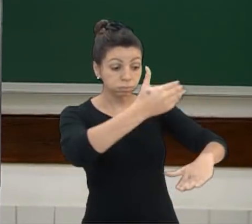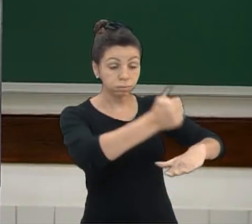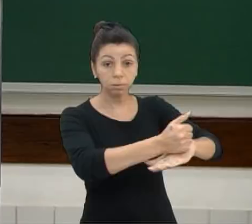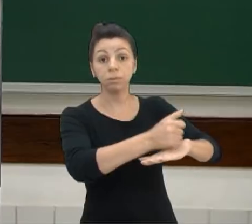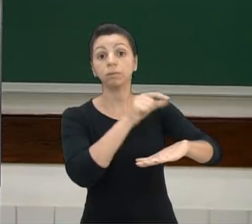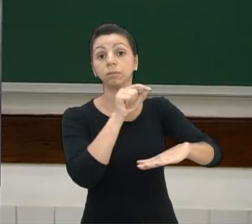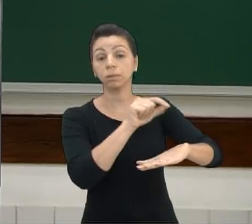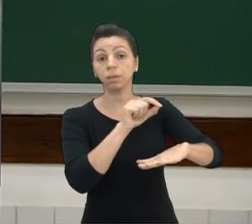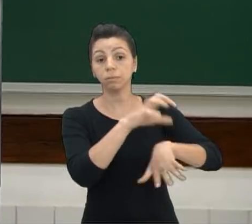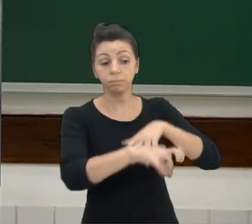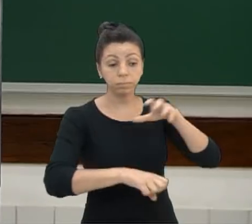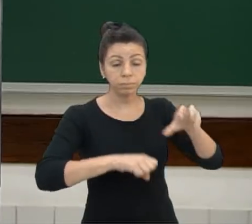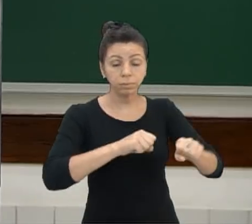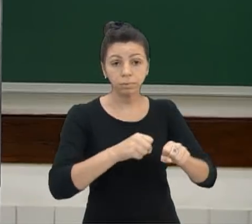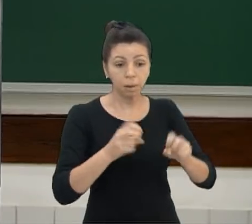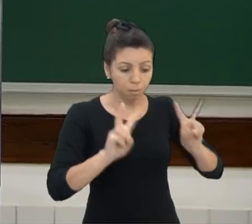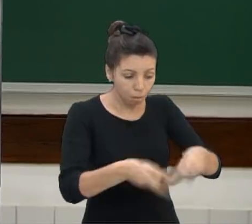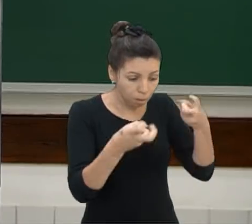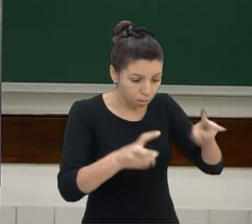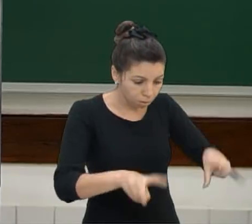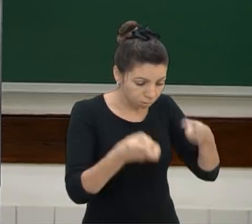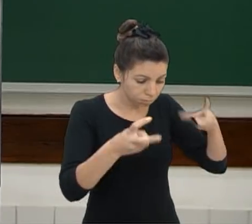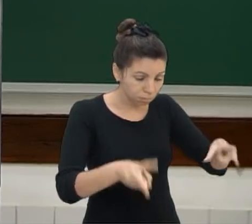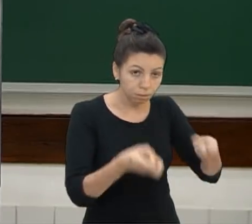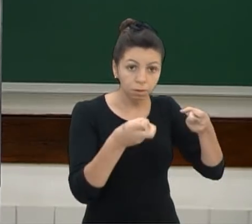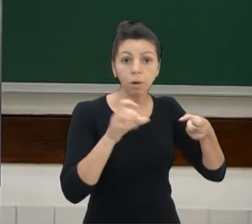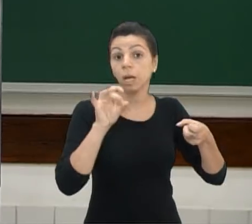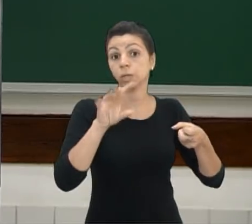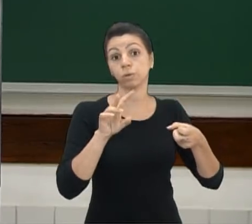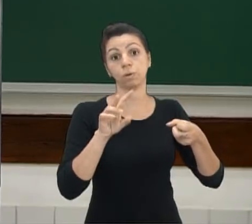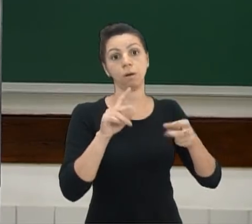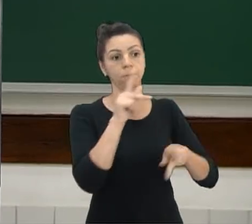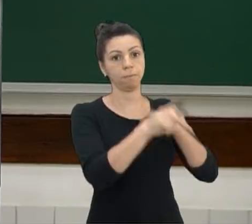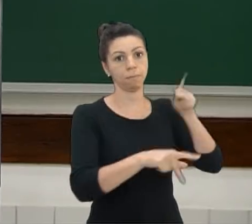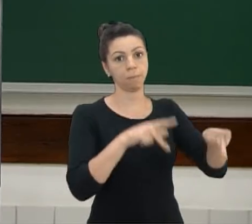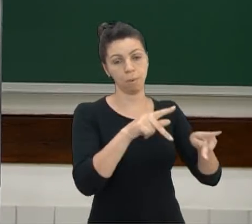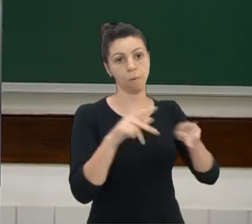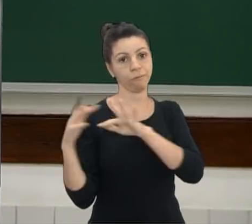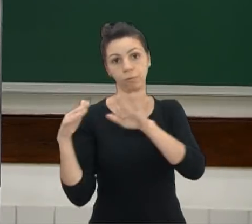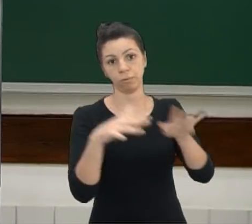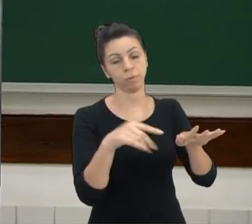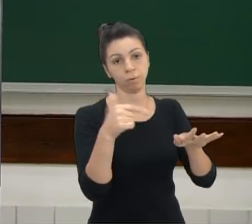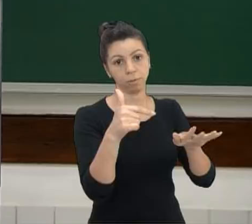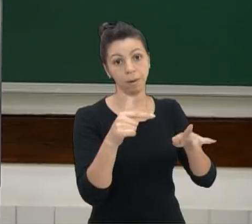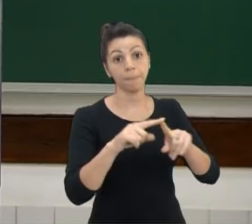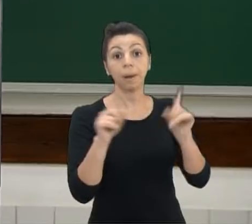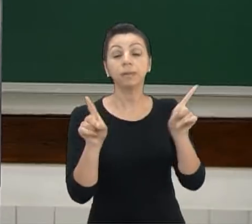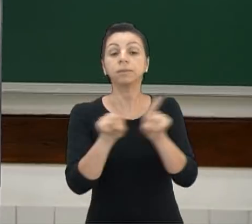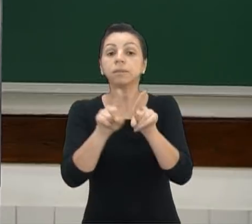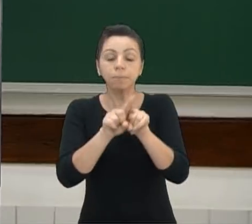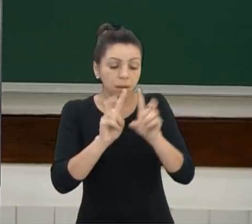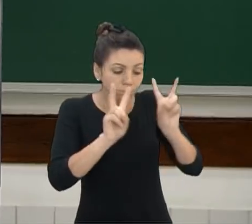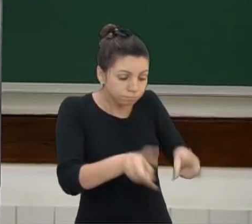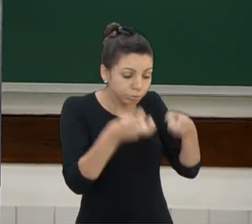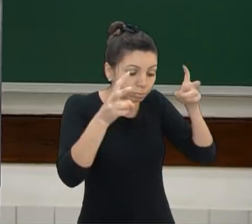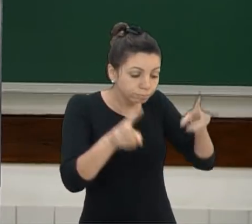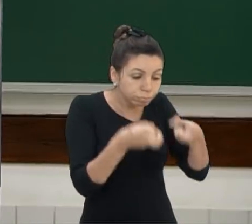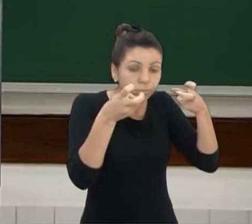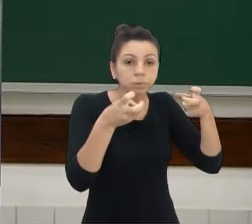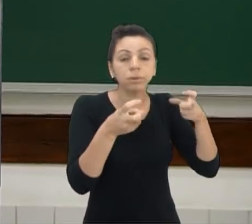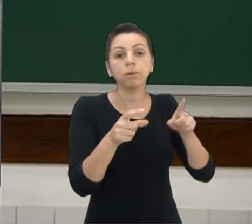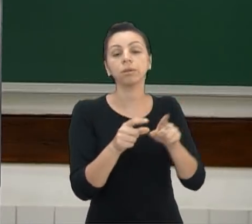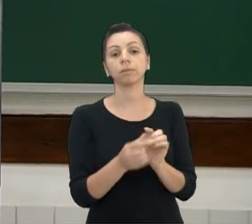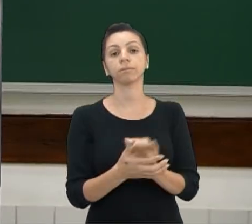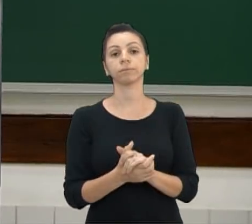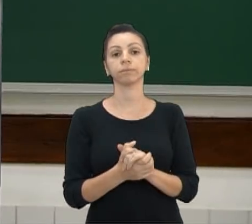como uma colonização de exploração, não de povoamento, o que fez com que poucas pessoas desses países